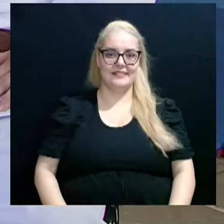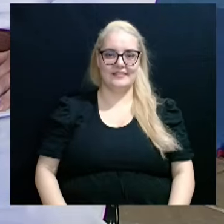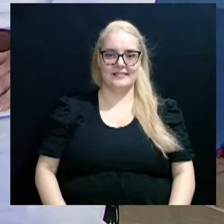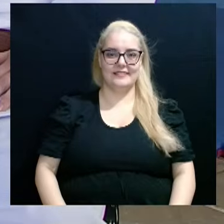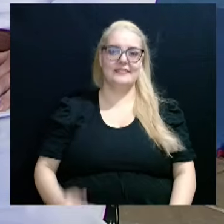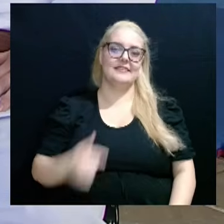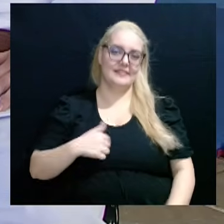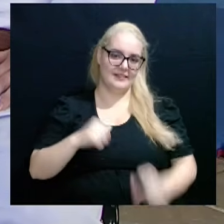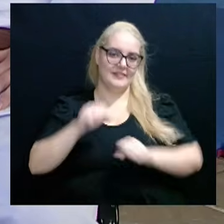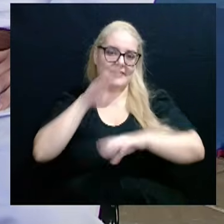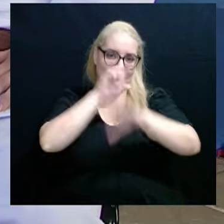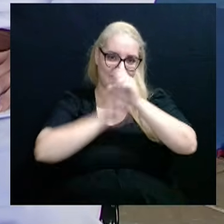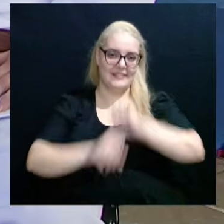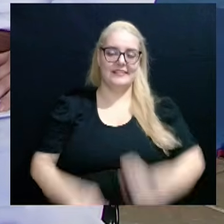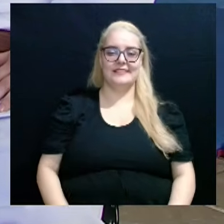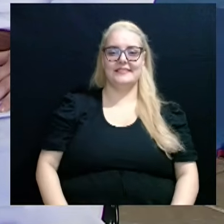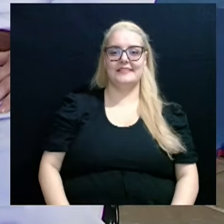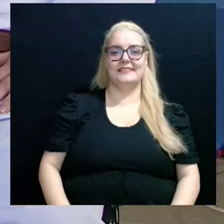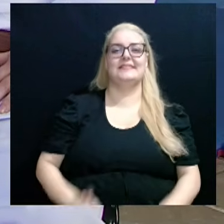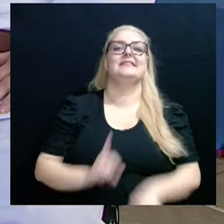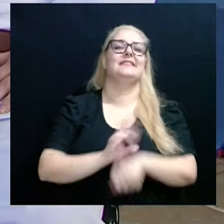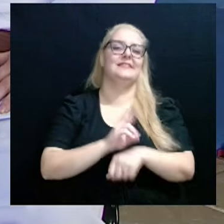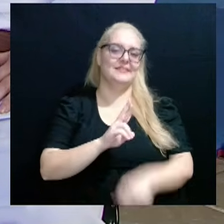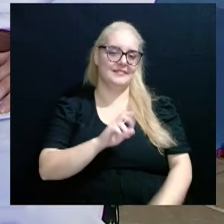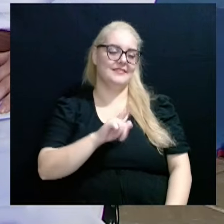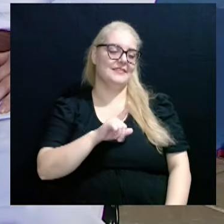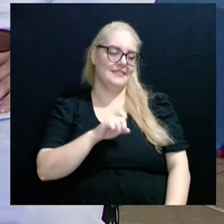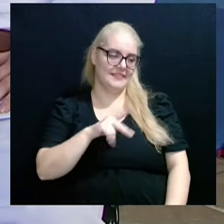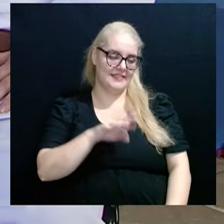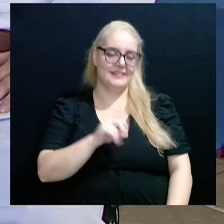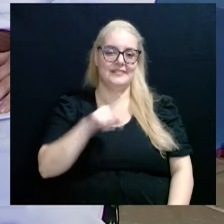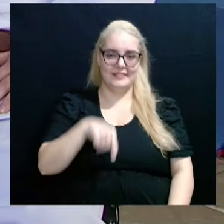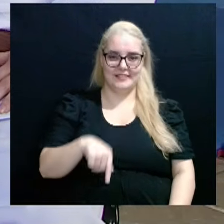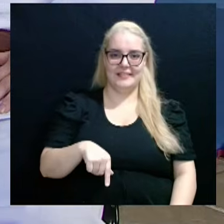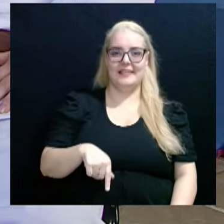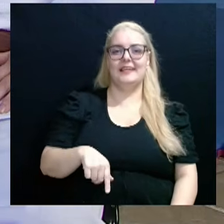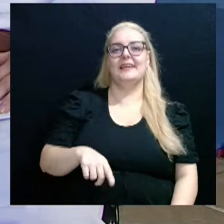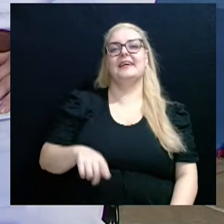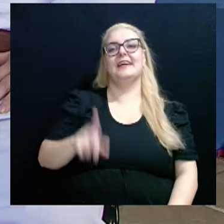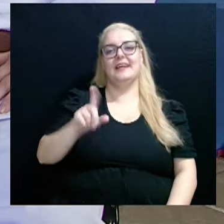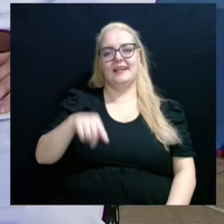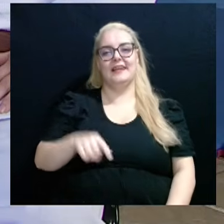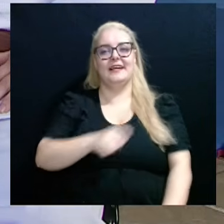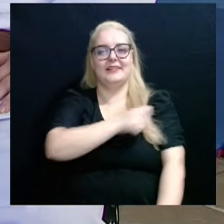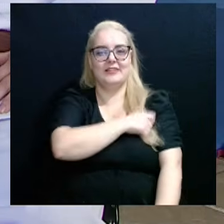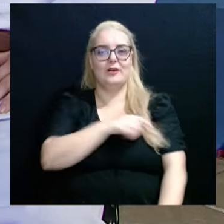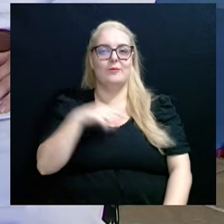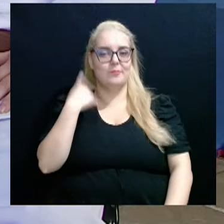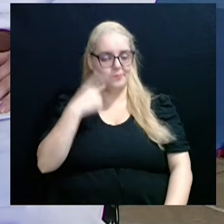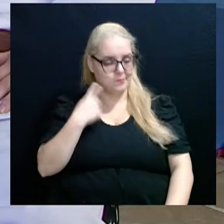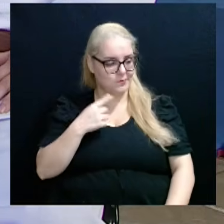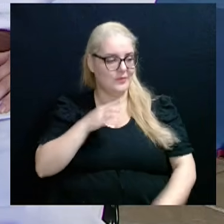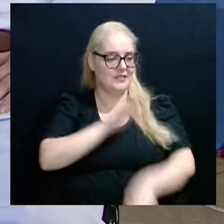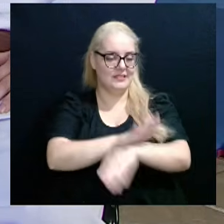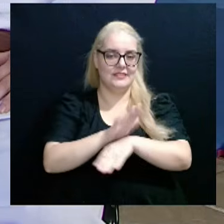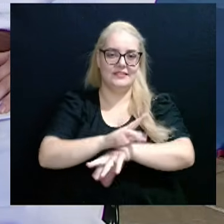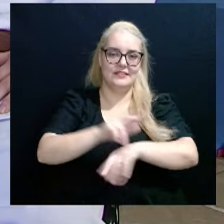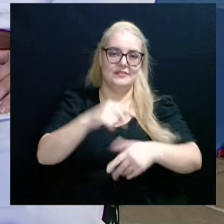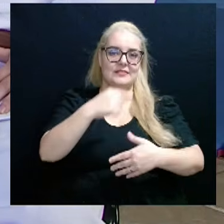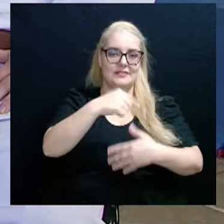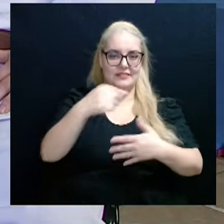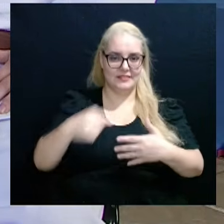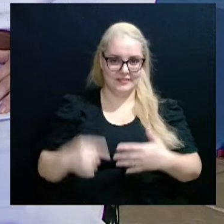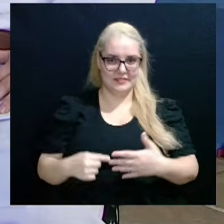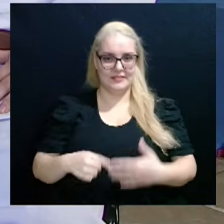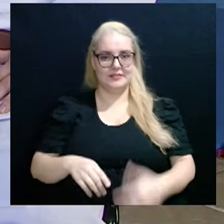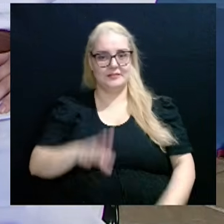O doutor Leandro é aluno aqui do projeto, mas também é advogado e auxilia em várias questões, né, doutor? Principalmente na captação de